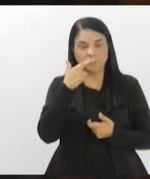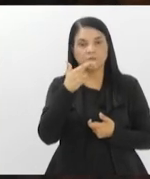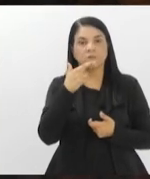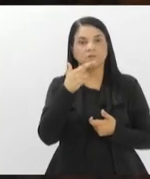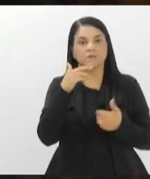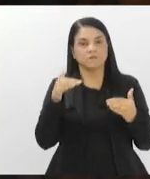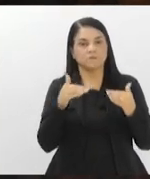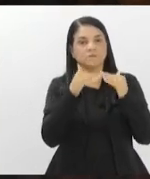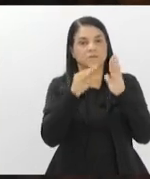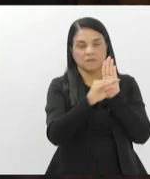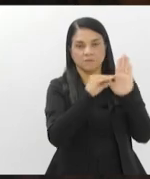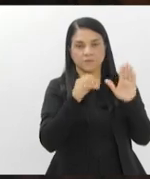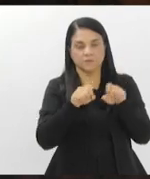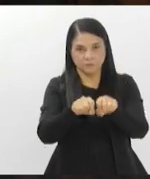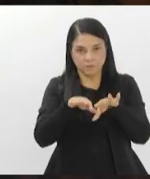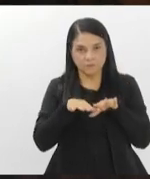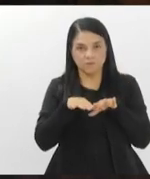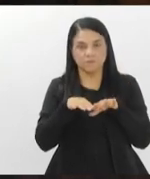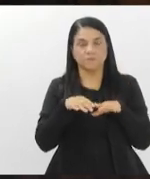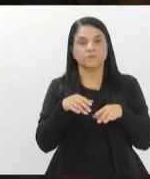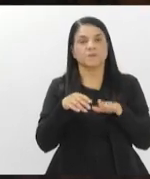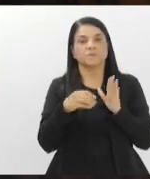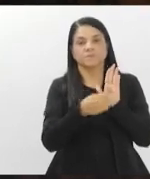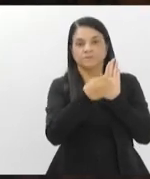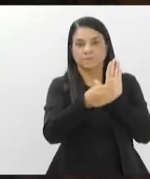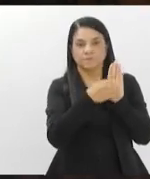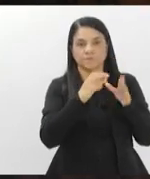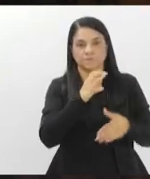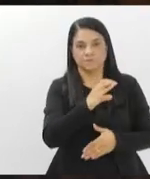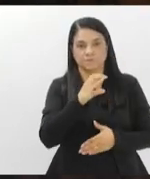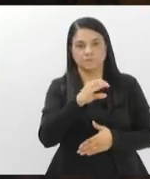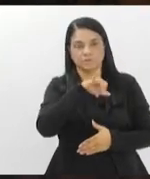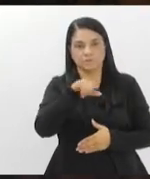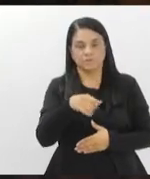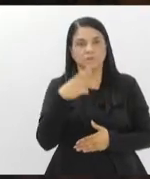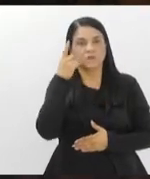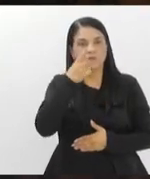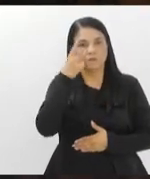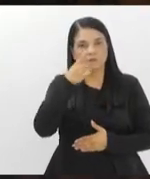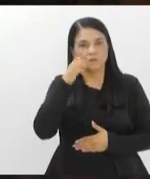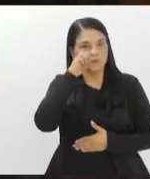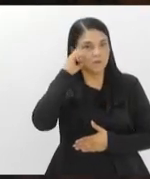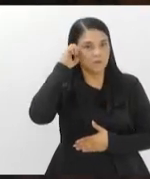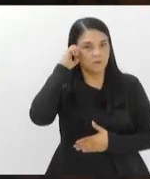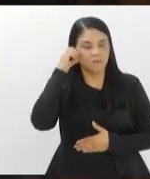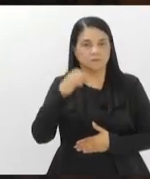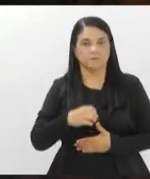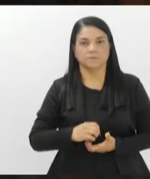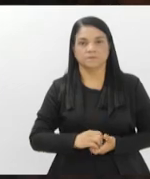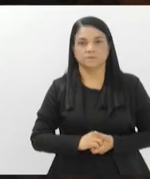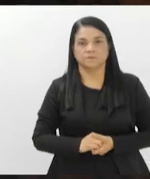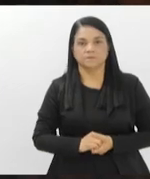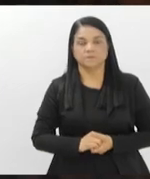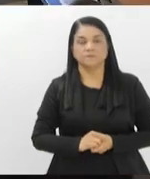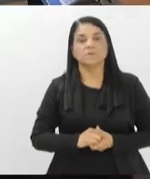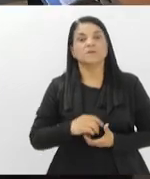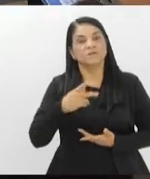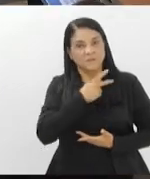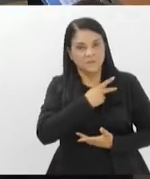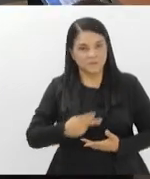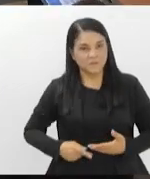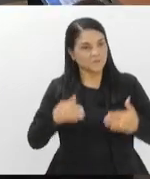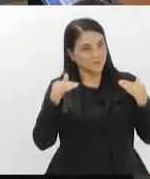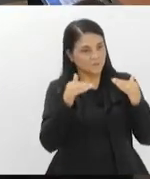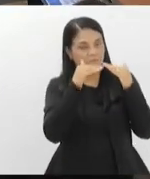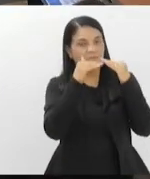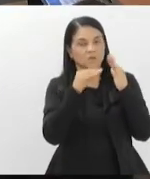controle, as emendas de plenário. Para emitir parecer pela Constituição e Justiça, a deputada Élica Takimoto. Presidenta, favorável